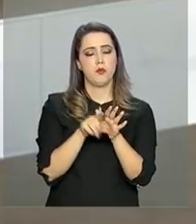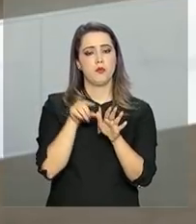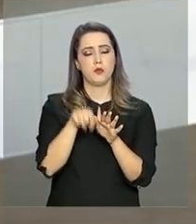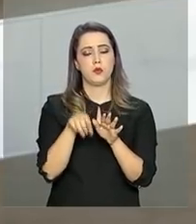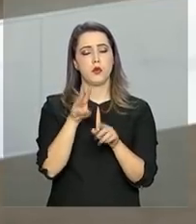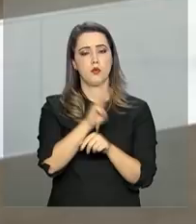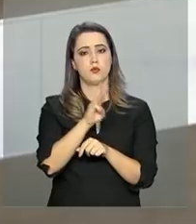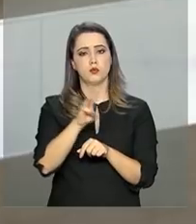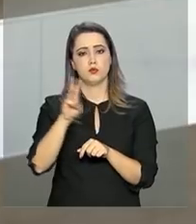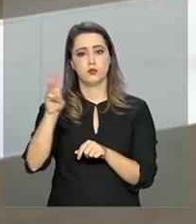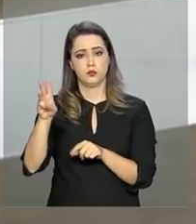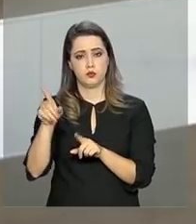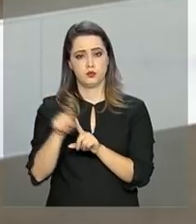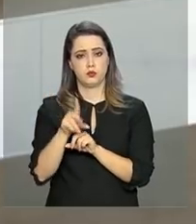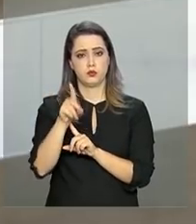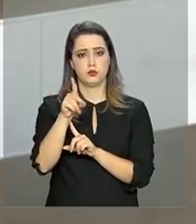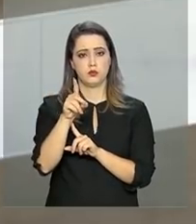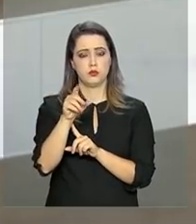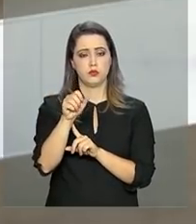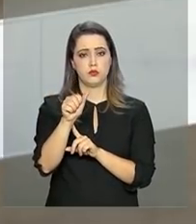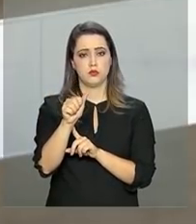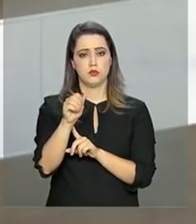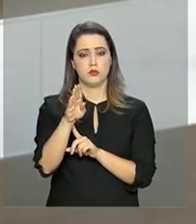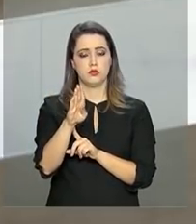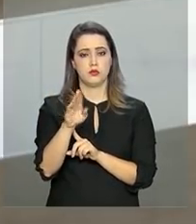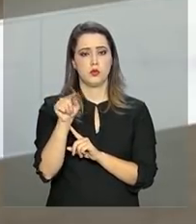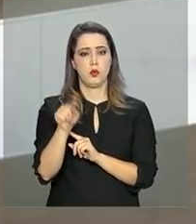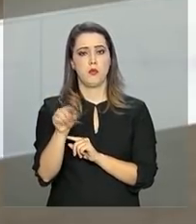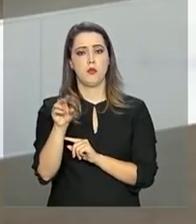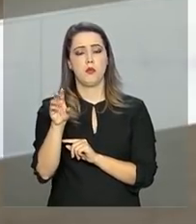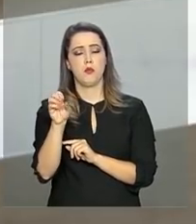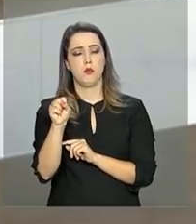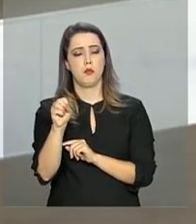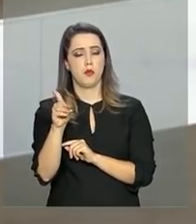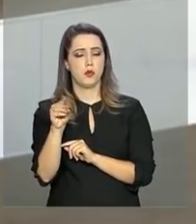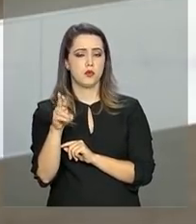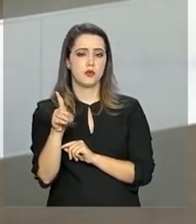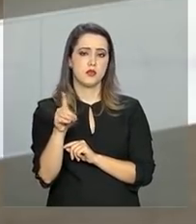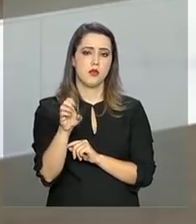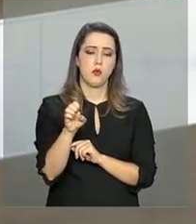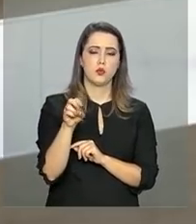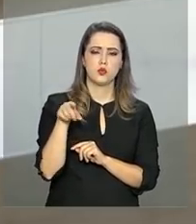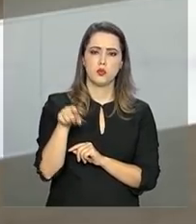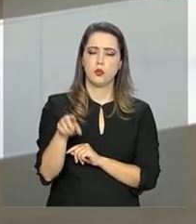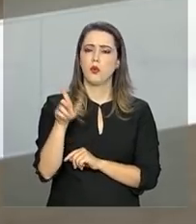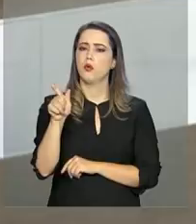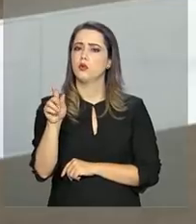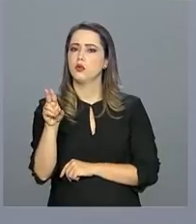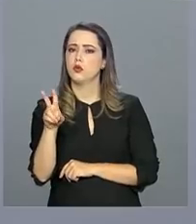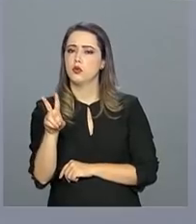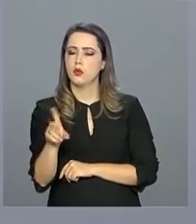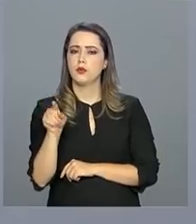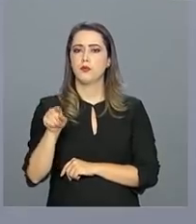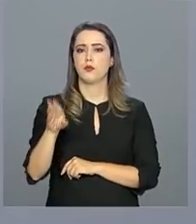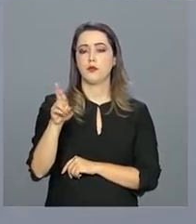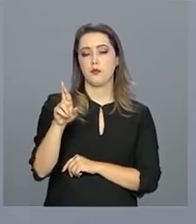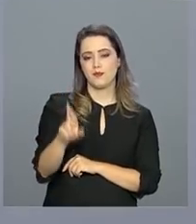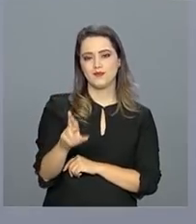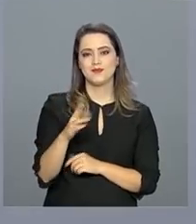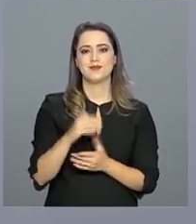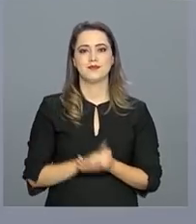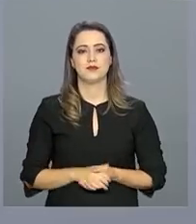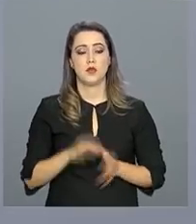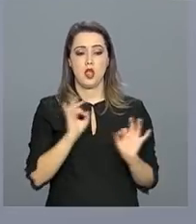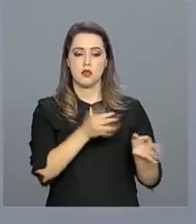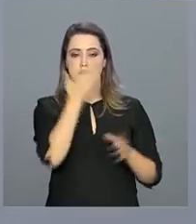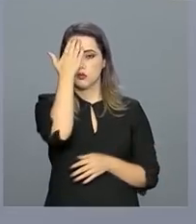endereço eletrônico de a&b pontos saúde ponto gov.br eu voto com você roberto tal ótimo pablo obrigado